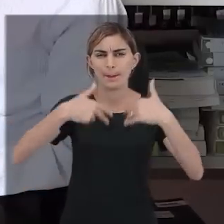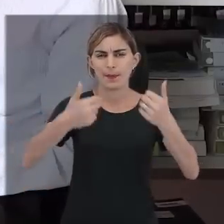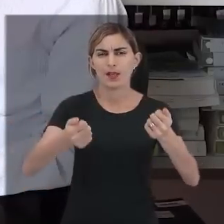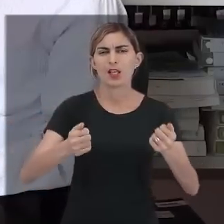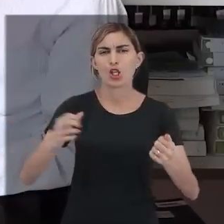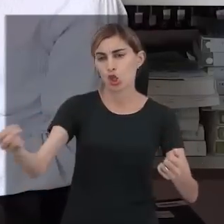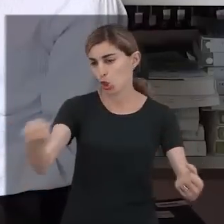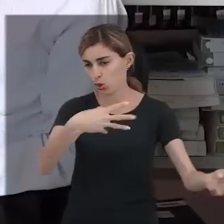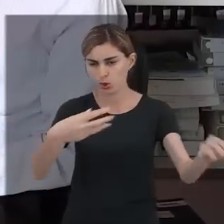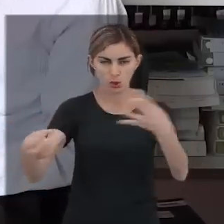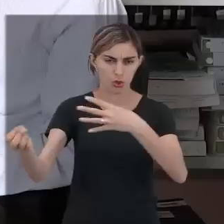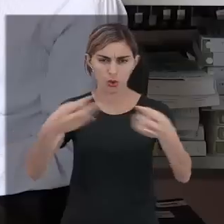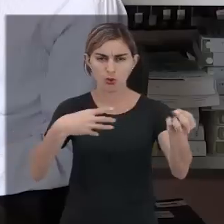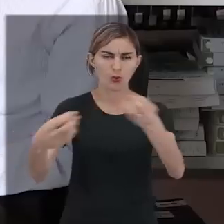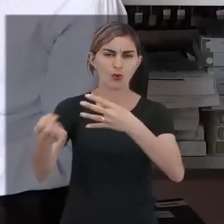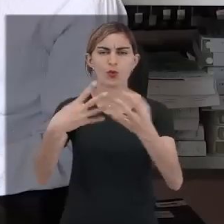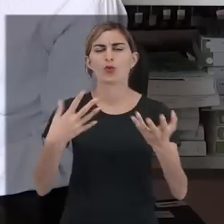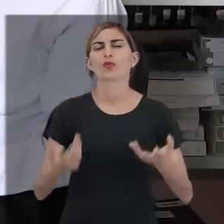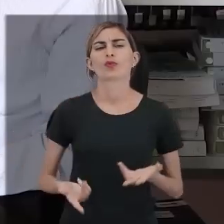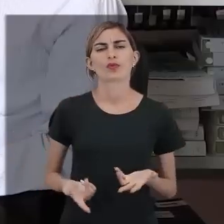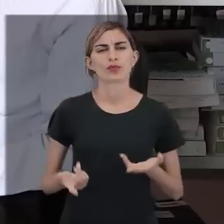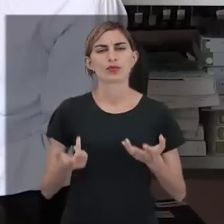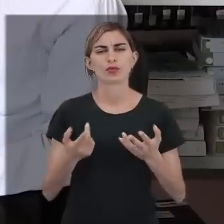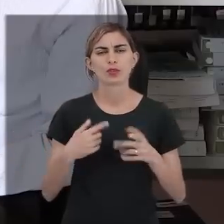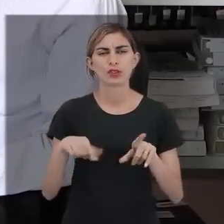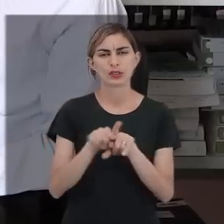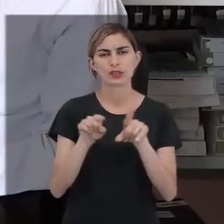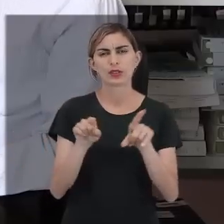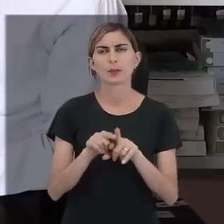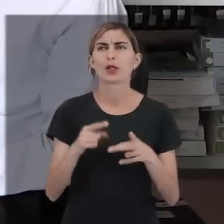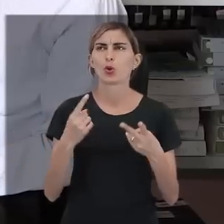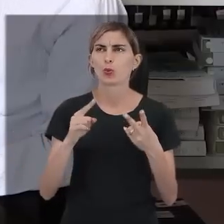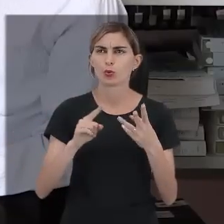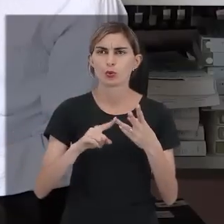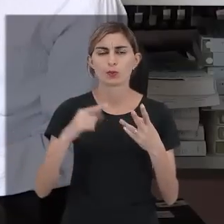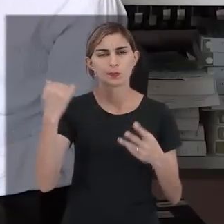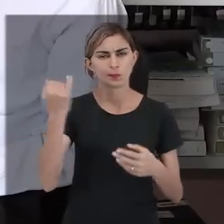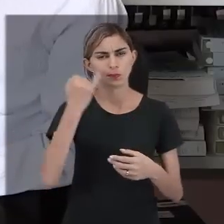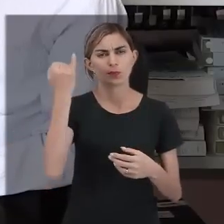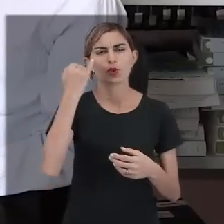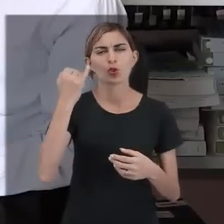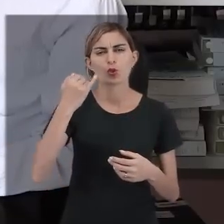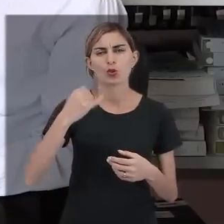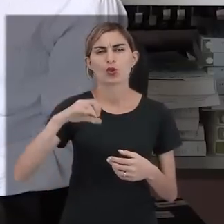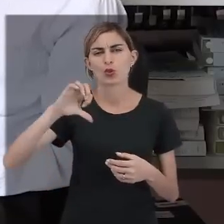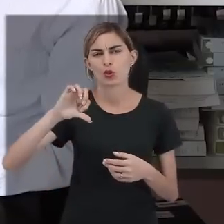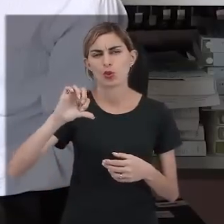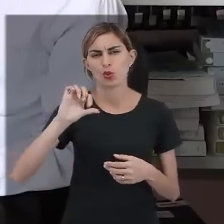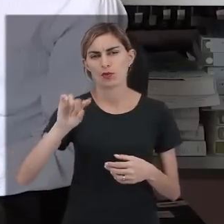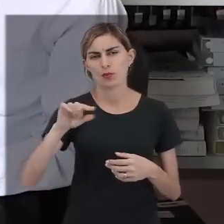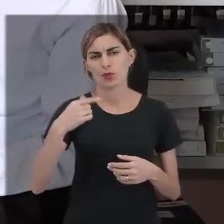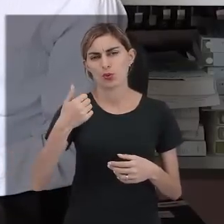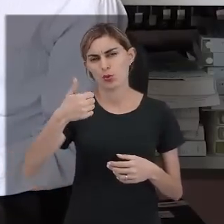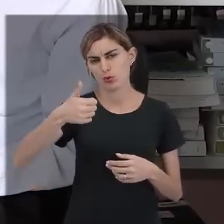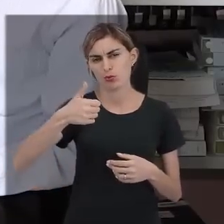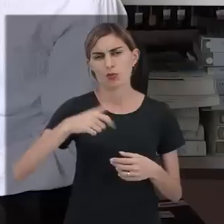à inovação. E outro ponto muito importante, a ISO 9001, ela tem que estabelecer, né,